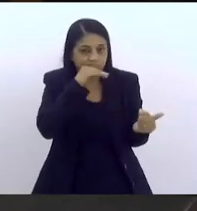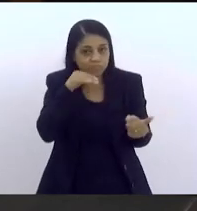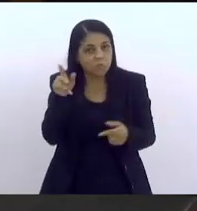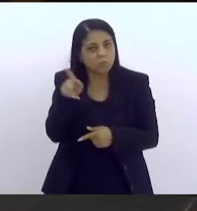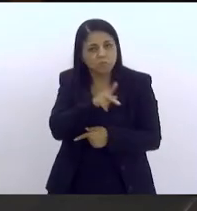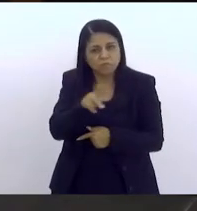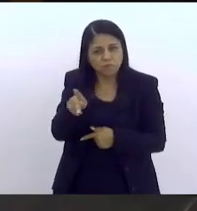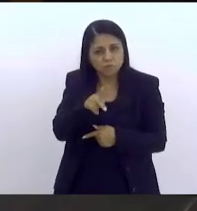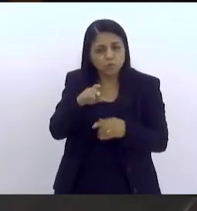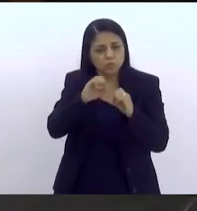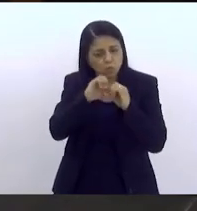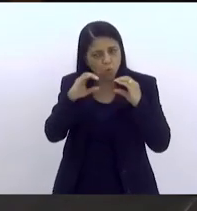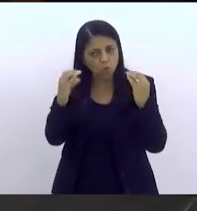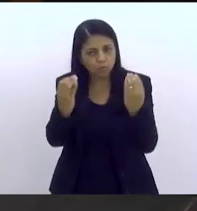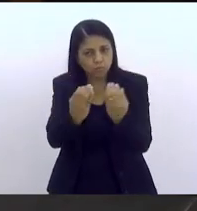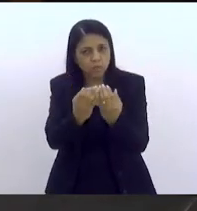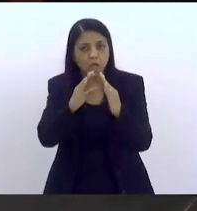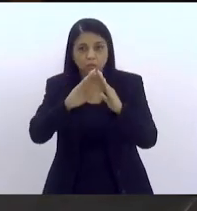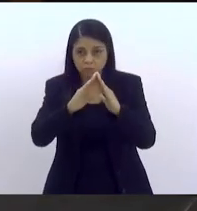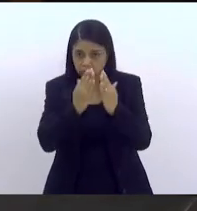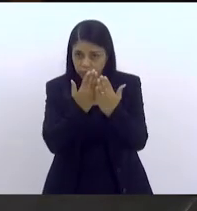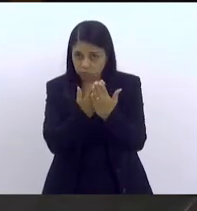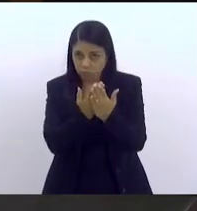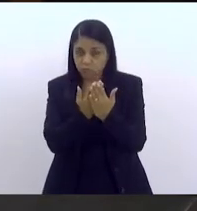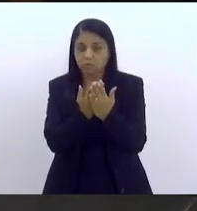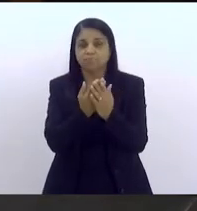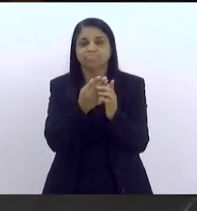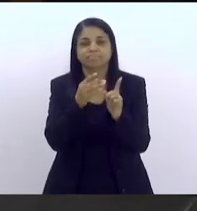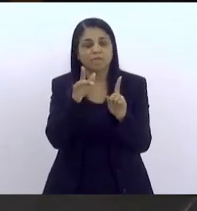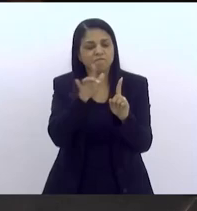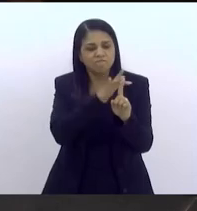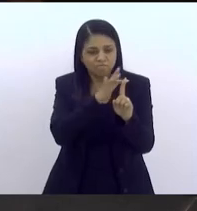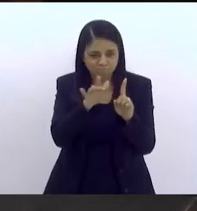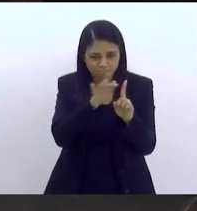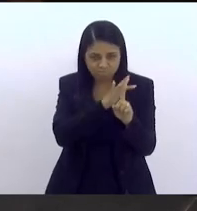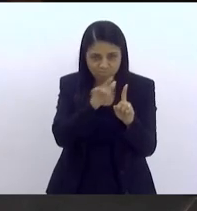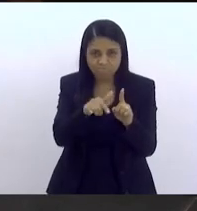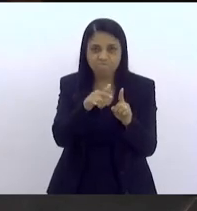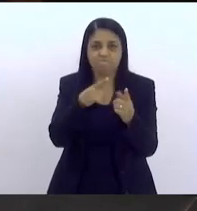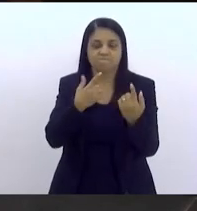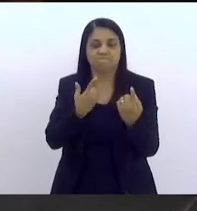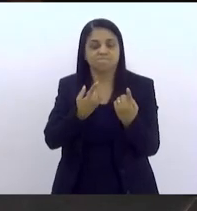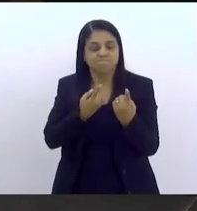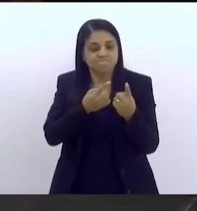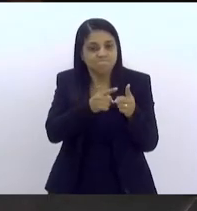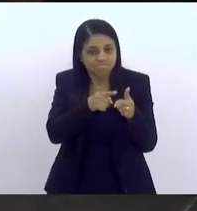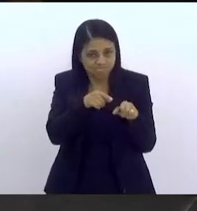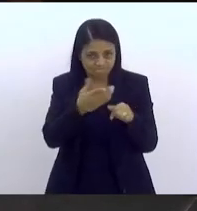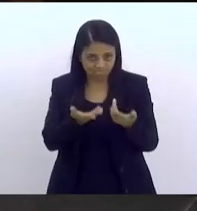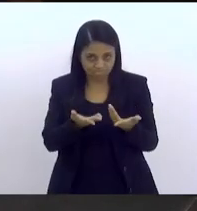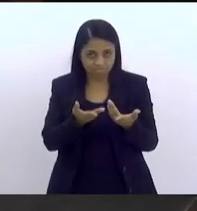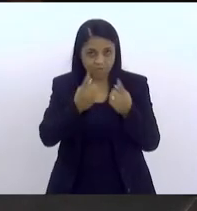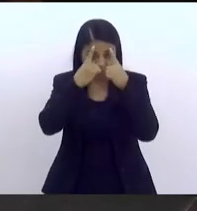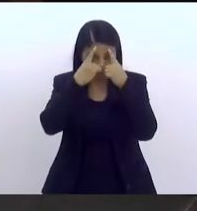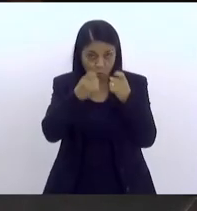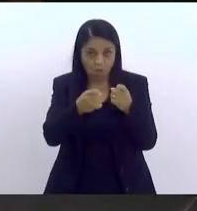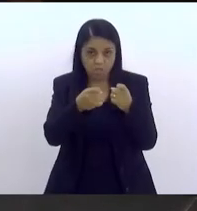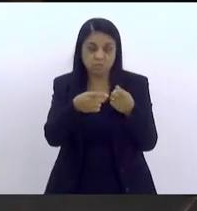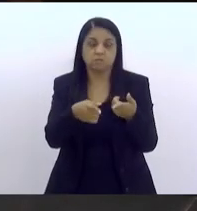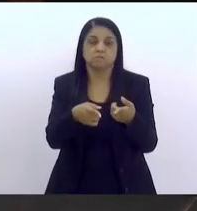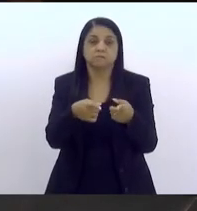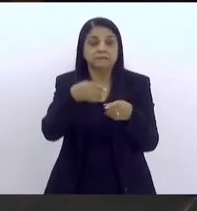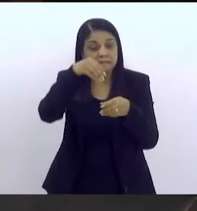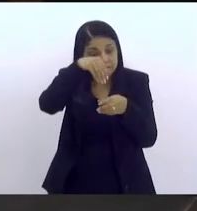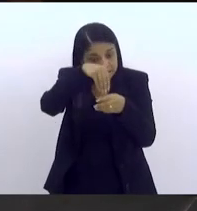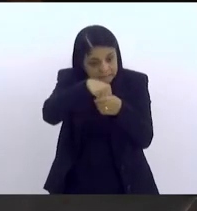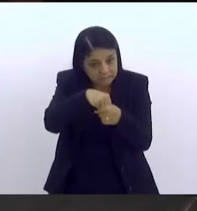professores e comunidade escolar né Podem ser vítimas de ataques a violência nas escolas né